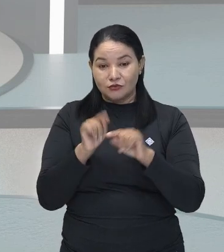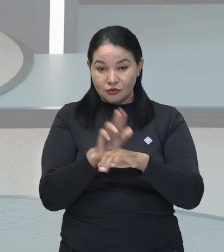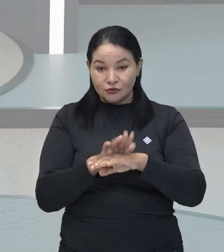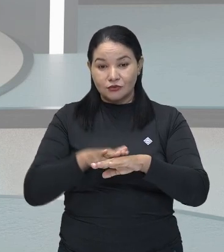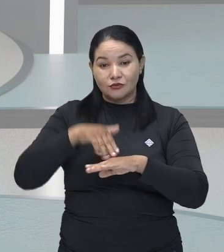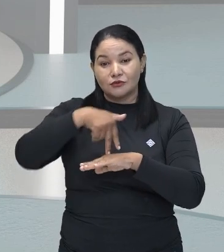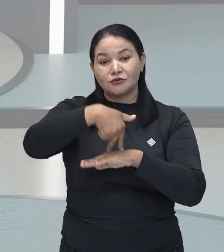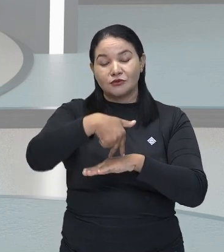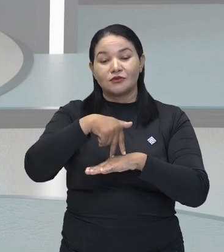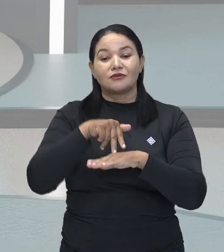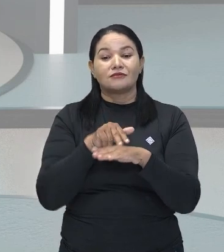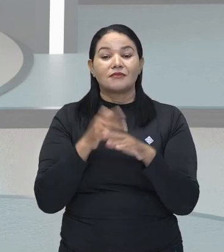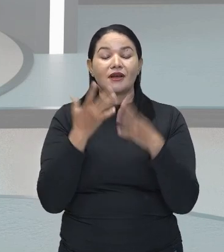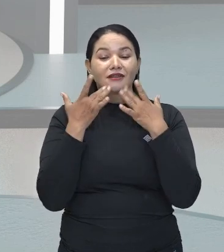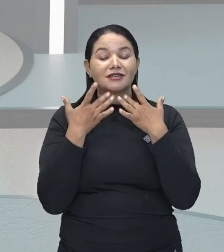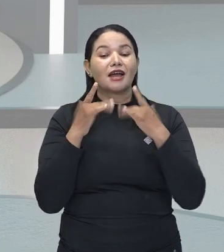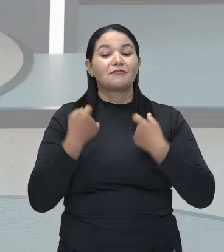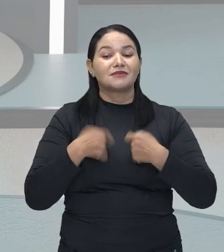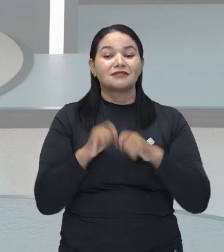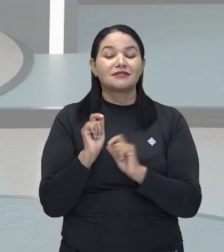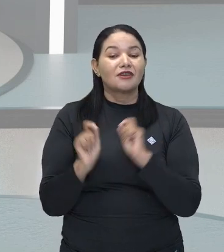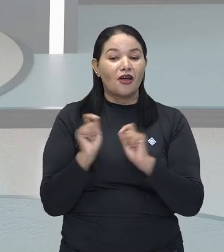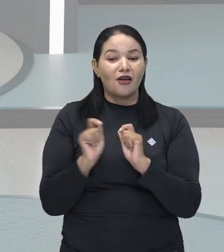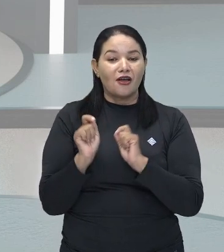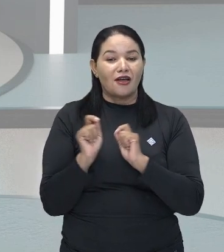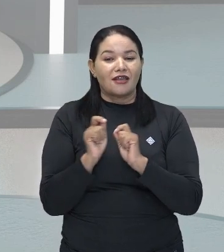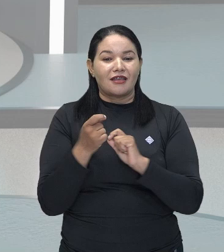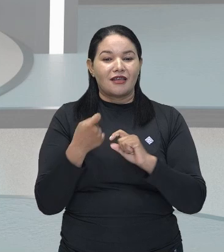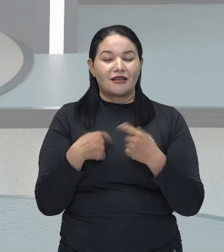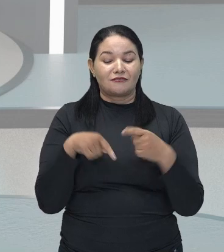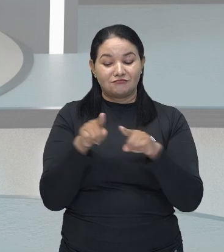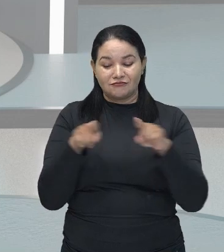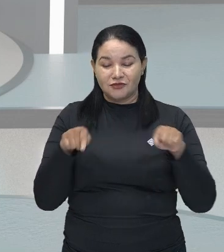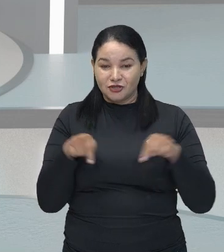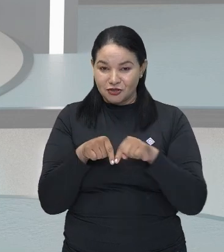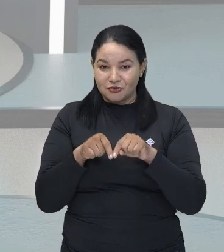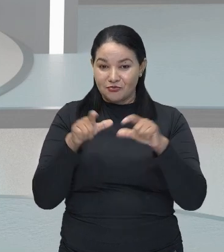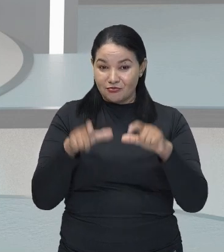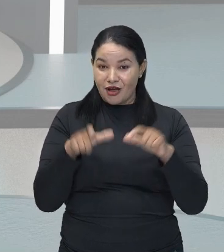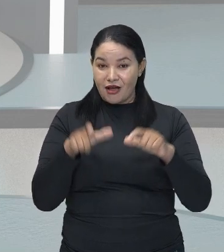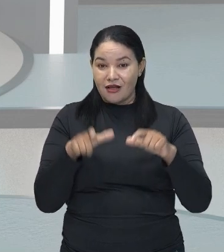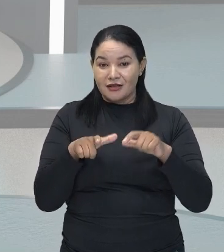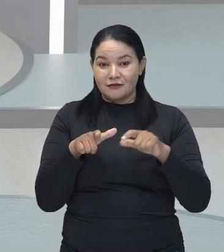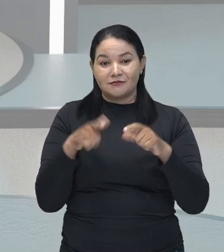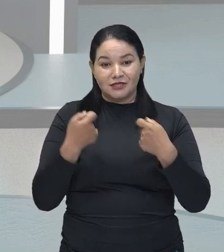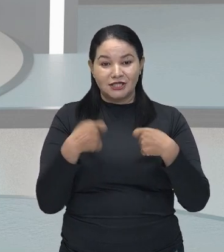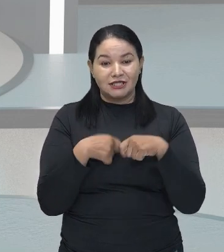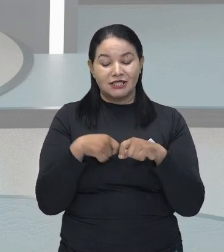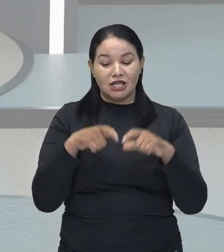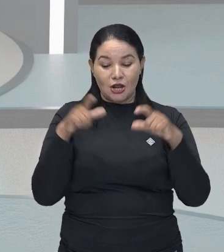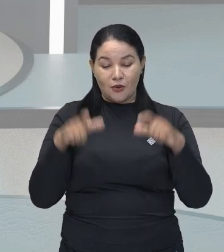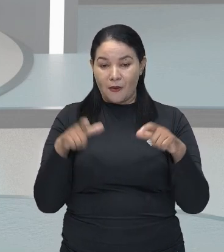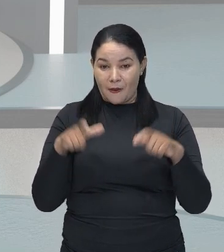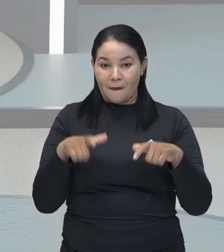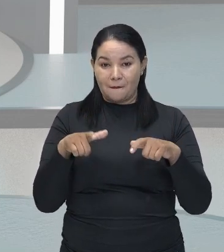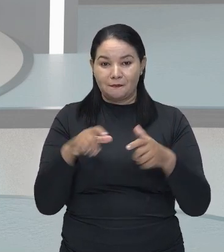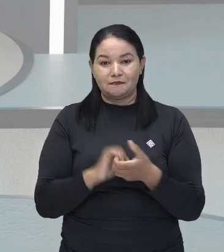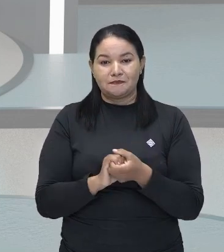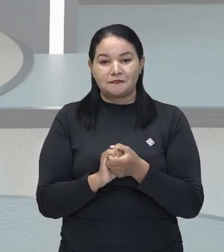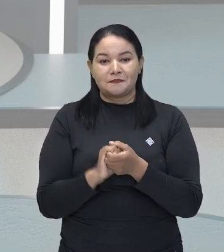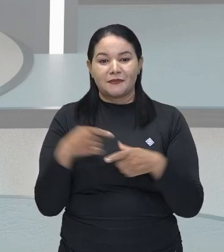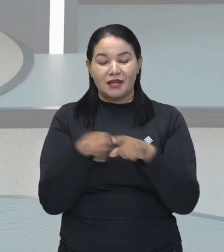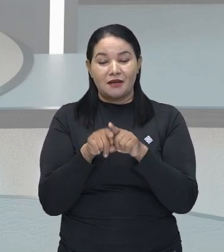de teatro, são pesquisados o espaço, que é a cenografia,